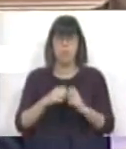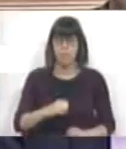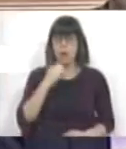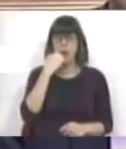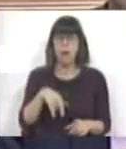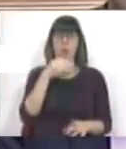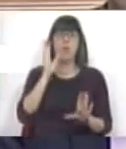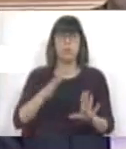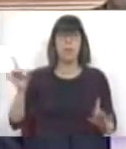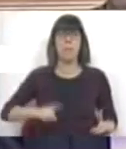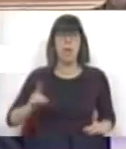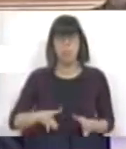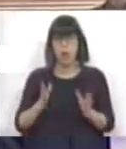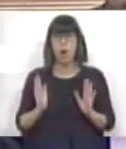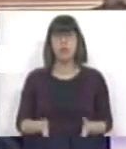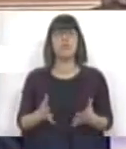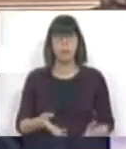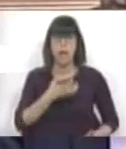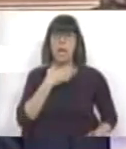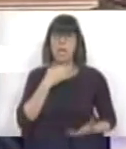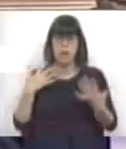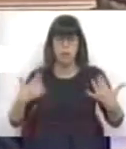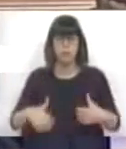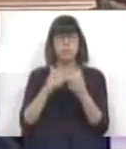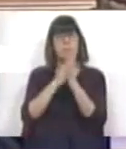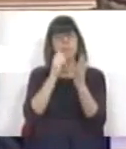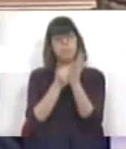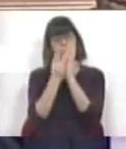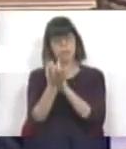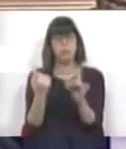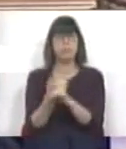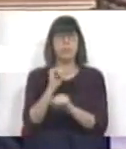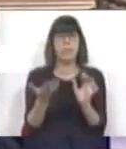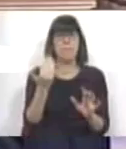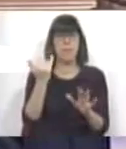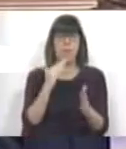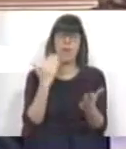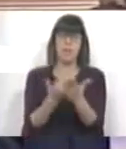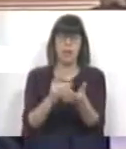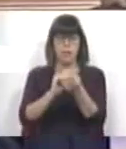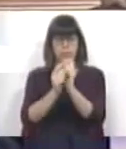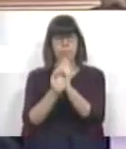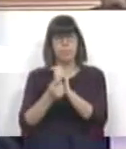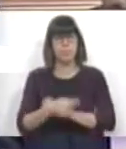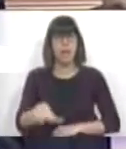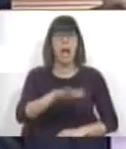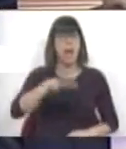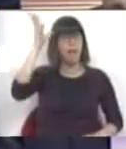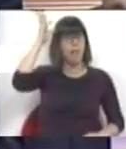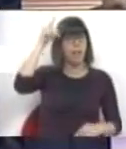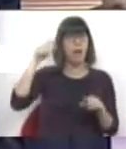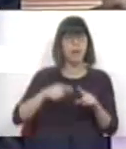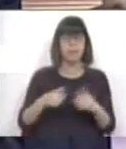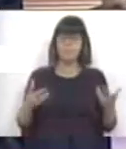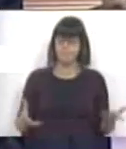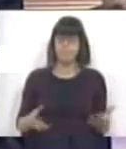já aqui abordada por mais de uma vez. Para além de todas as medidas paliativas que lhe têm sido adotadas no setor leiteiro,